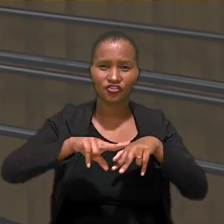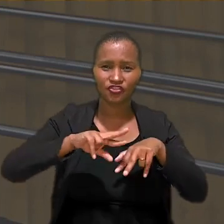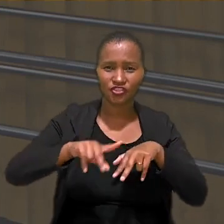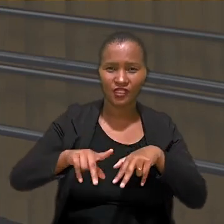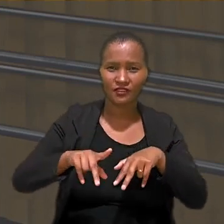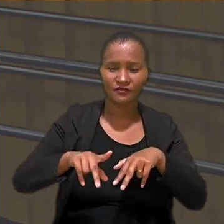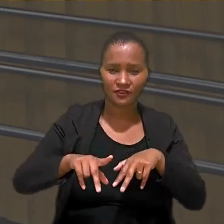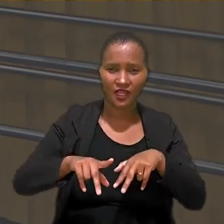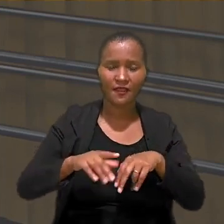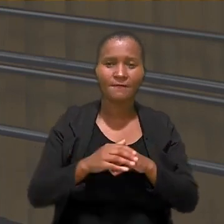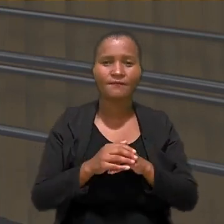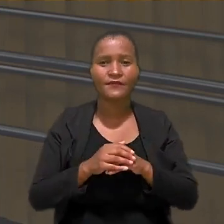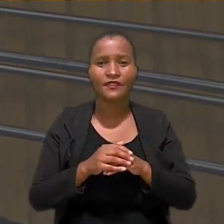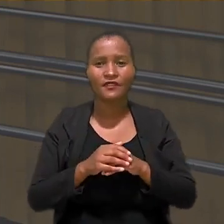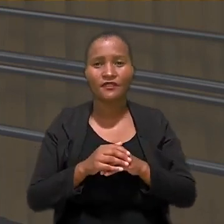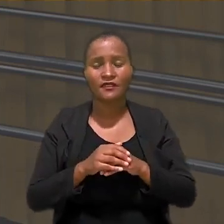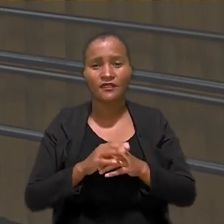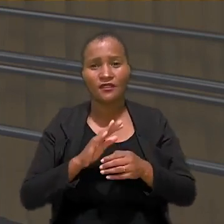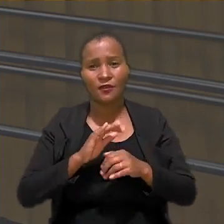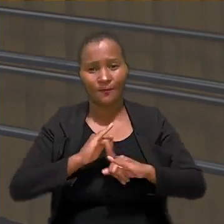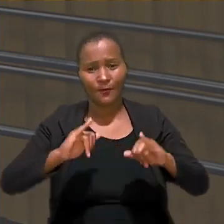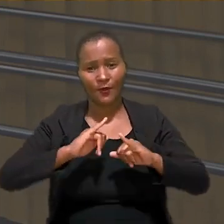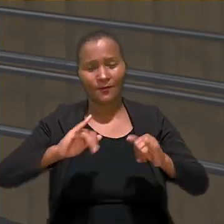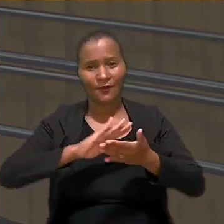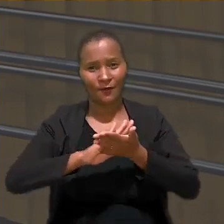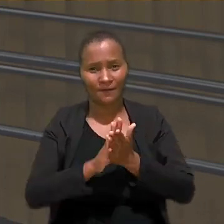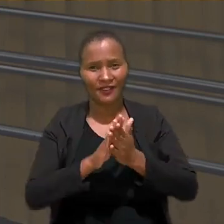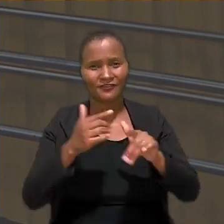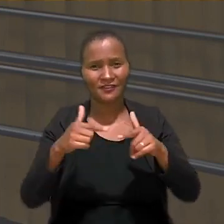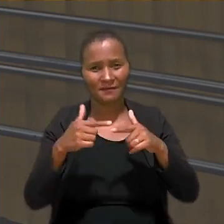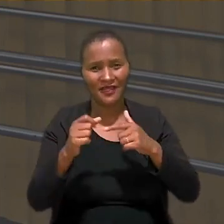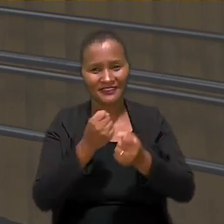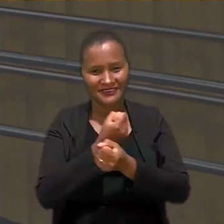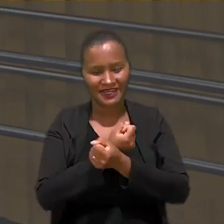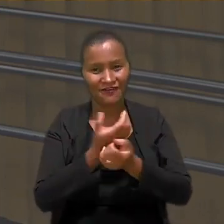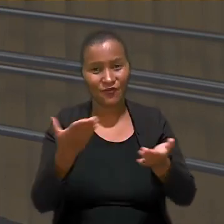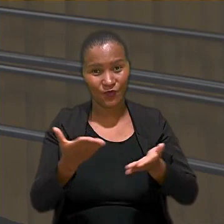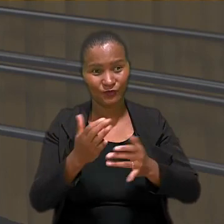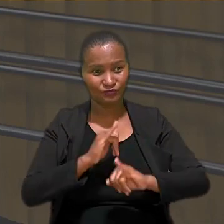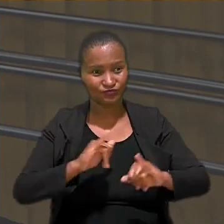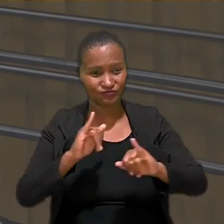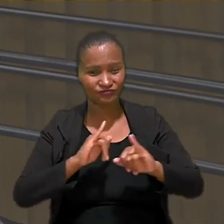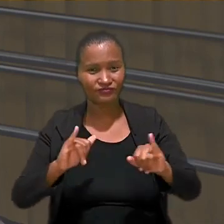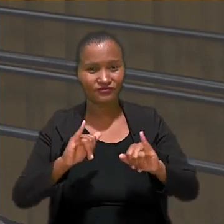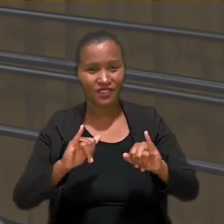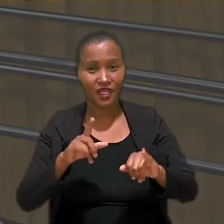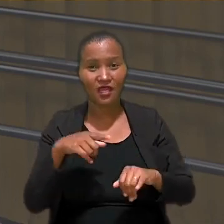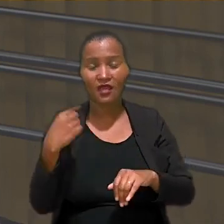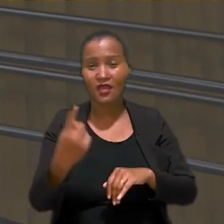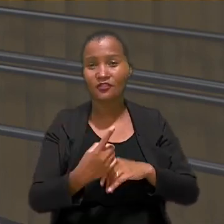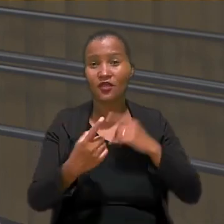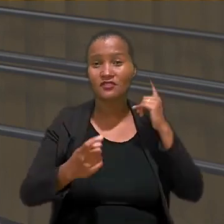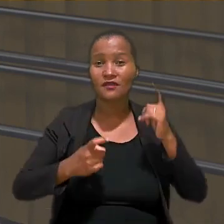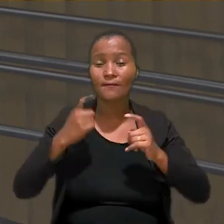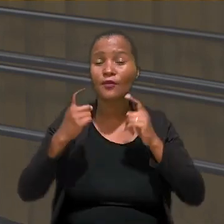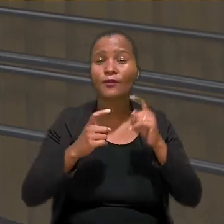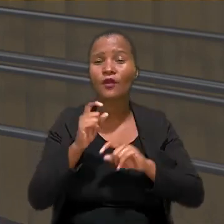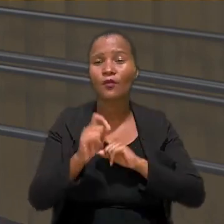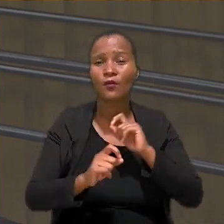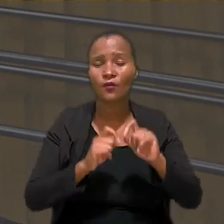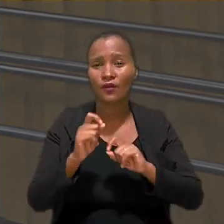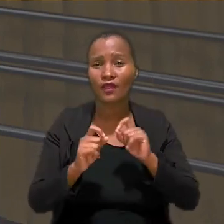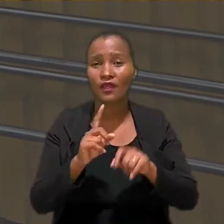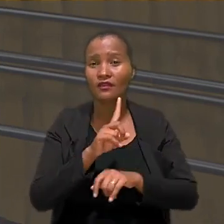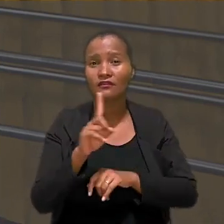gênero. No caso do Programa de Combate ao Trabalho Escravo, que foi lançado hoje, a nossa